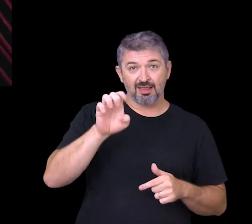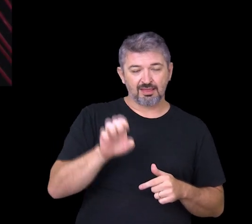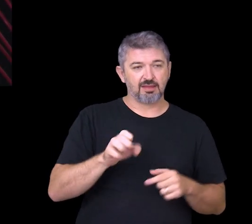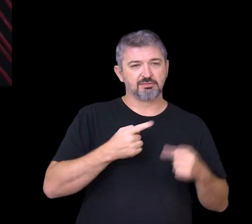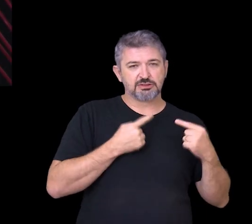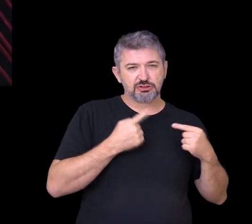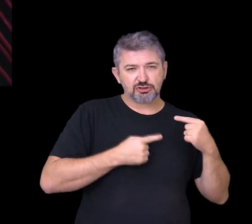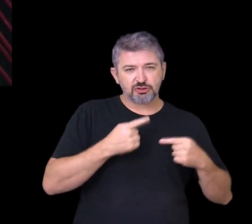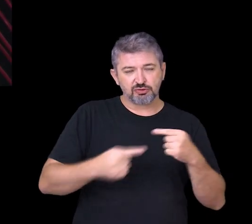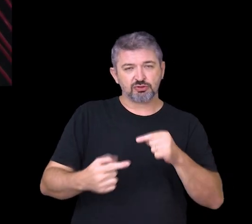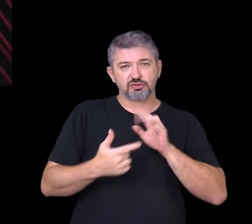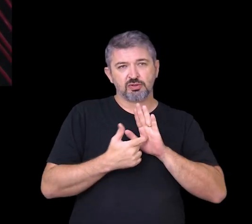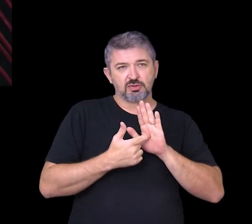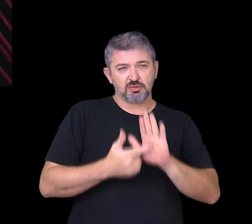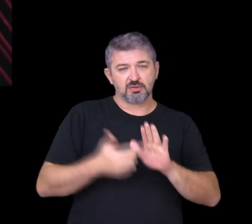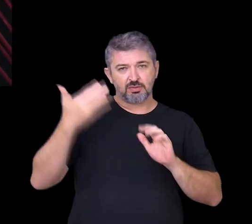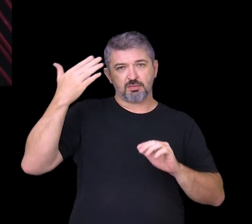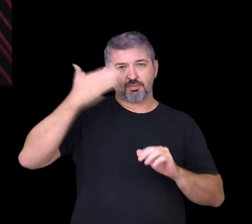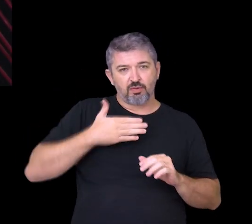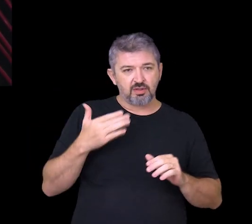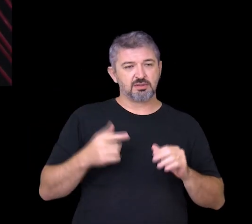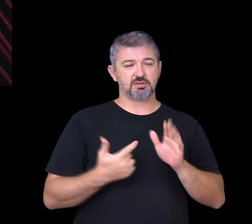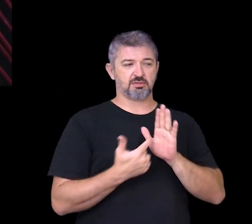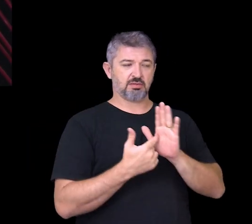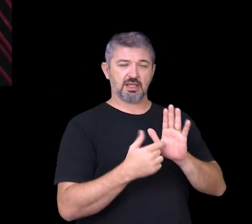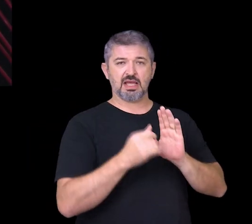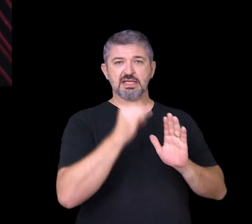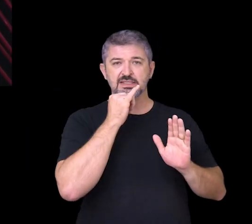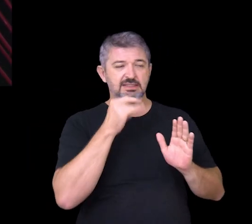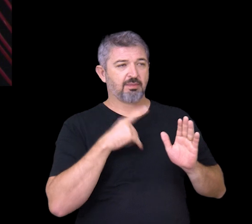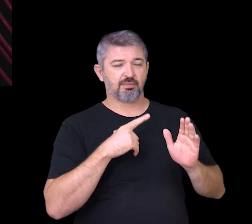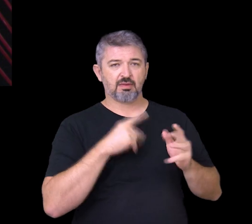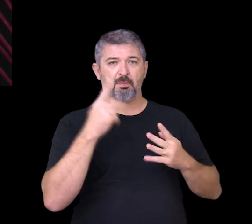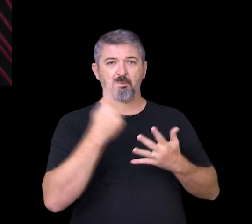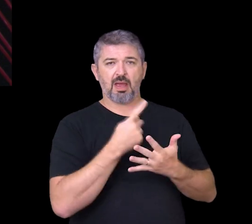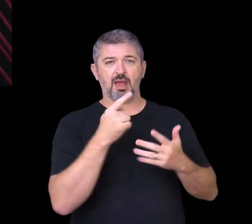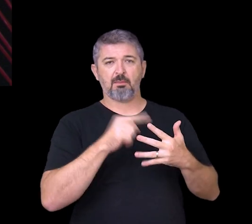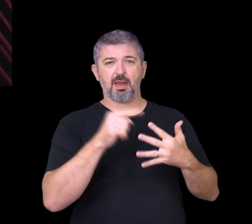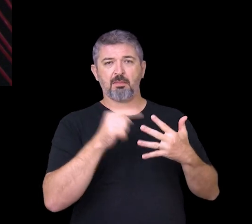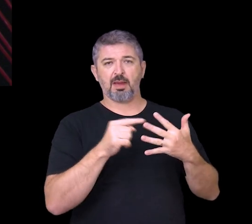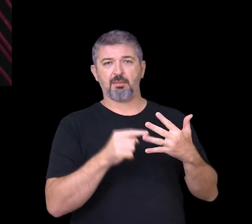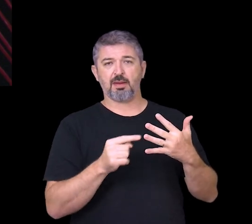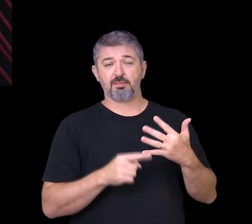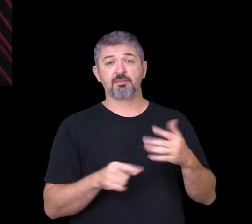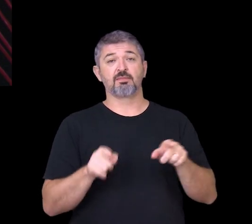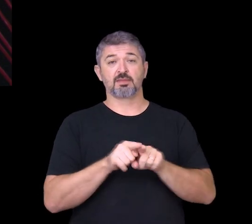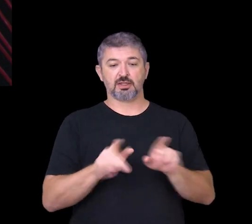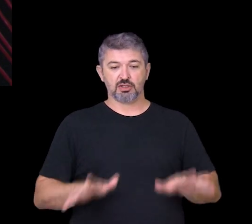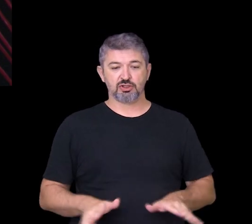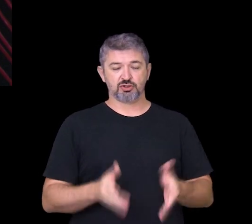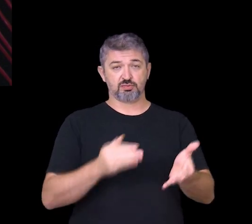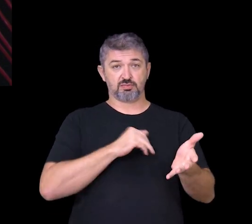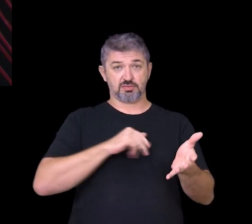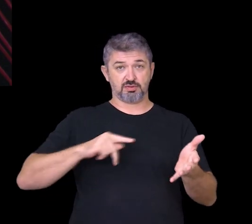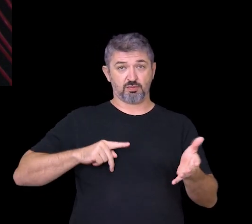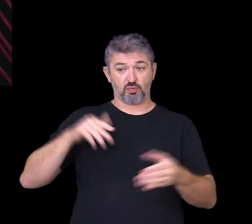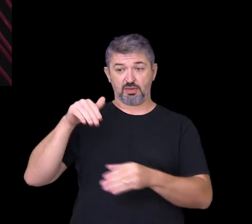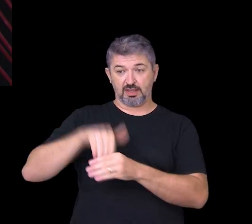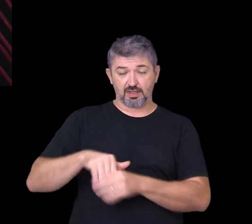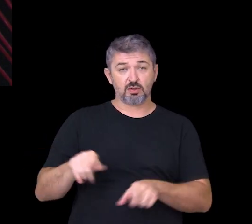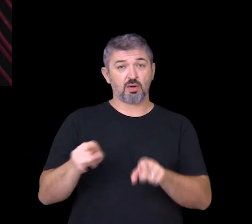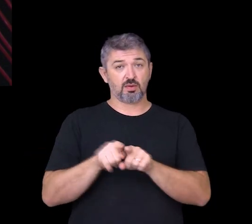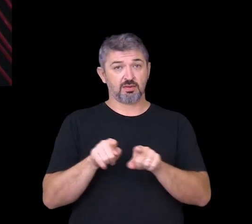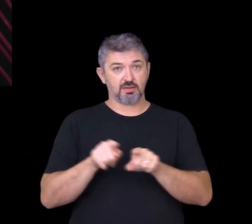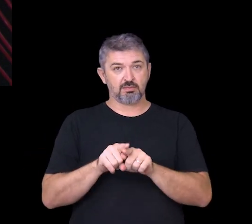gente vem fazendo, discutindo, demonstrando, trazendo casos, situações e até incentivando os atores, Ministério